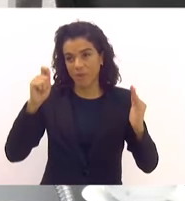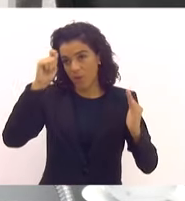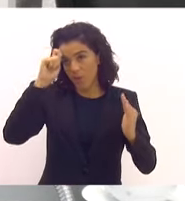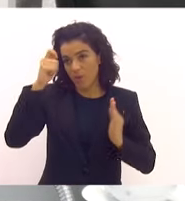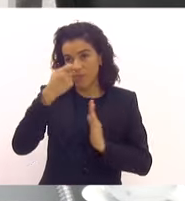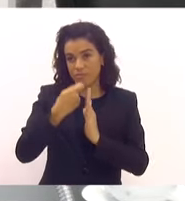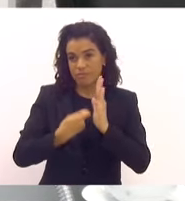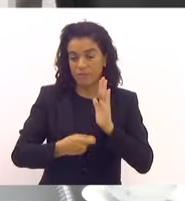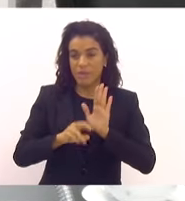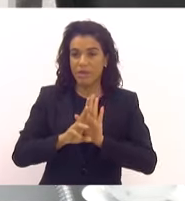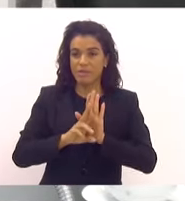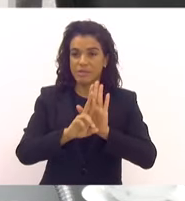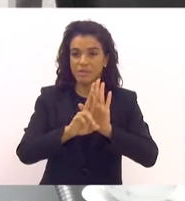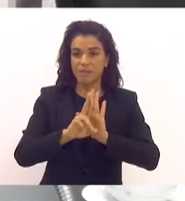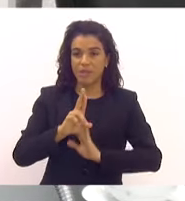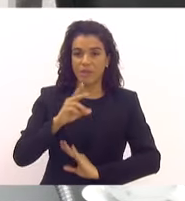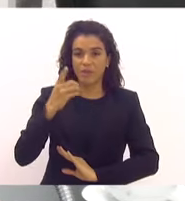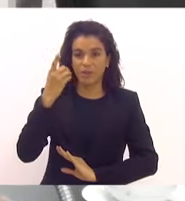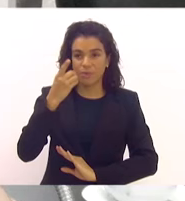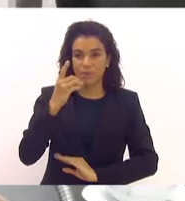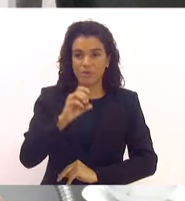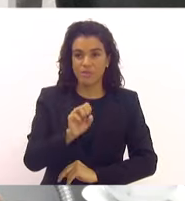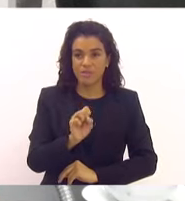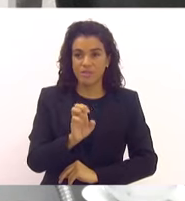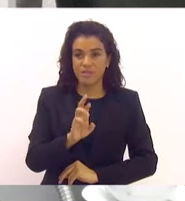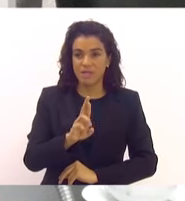do deputado Serafini,